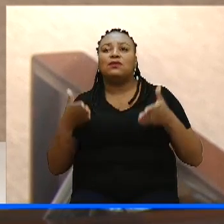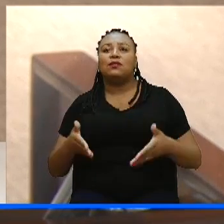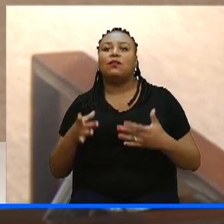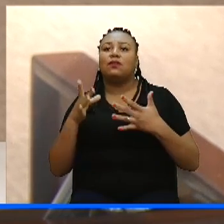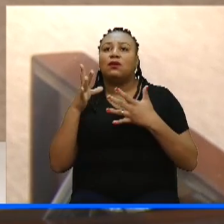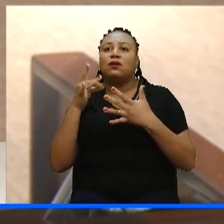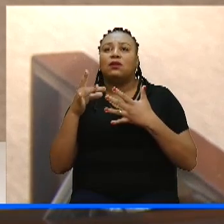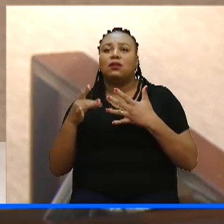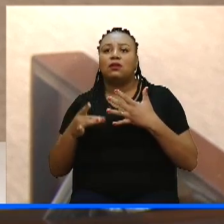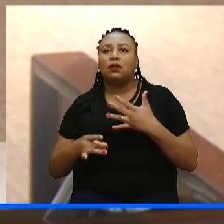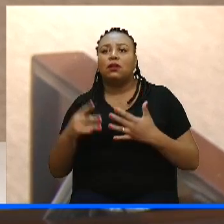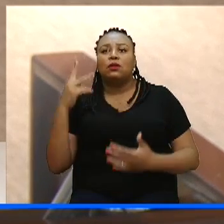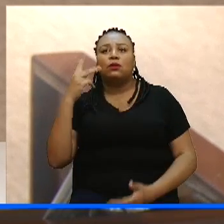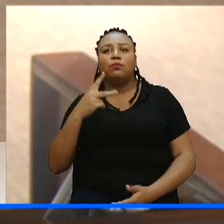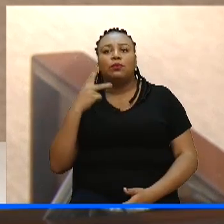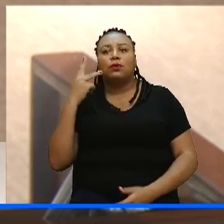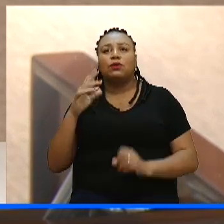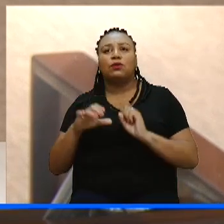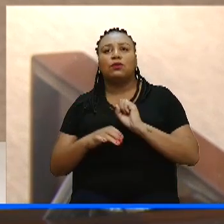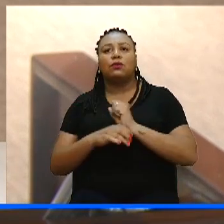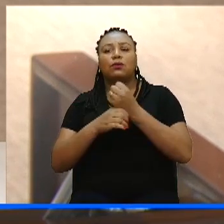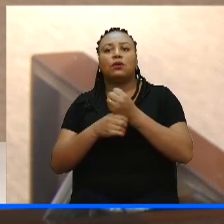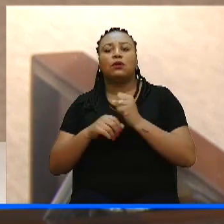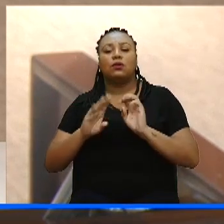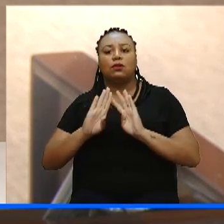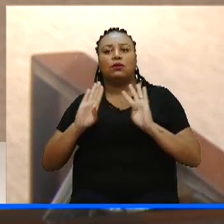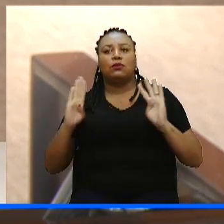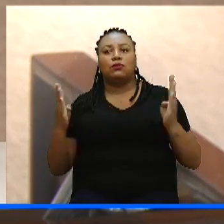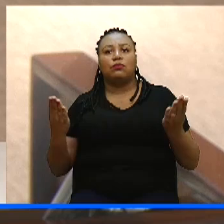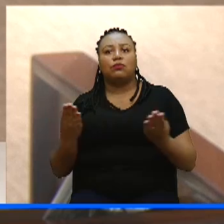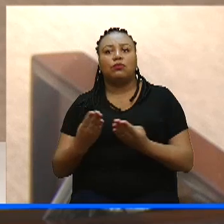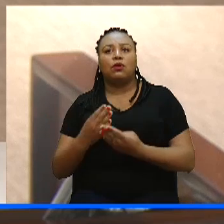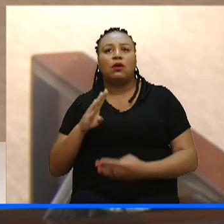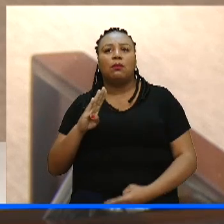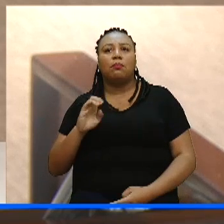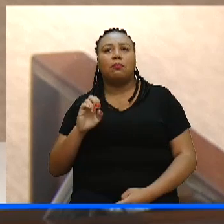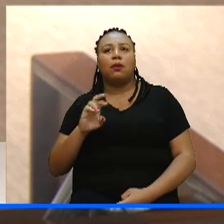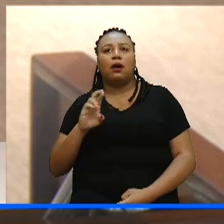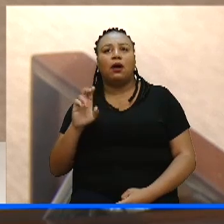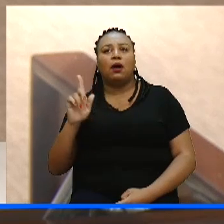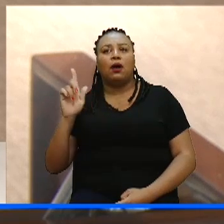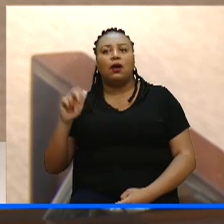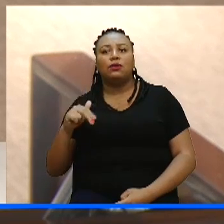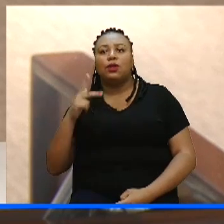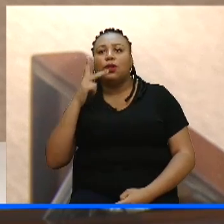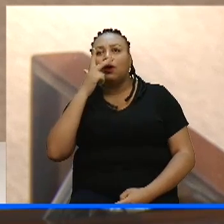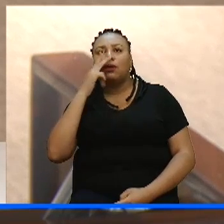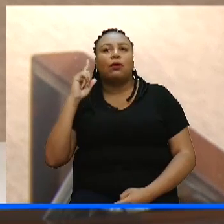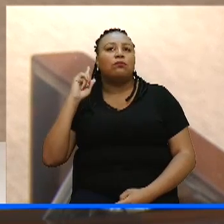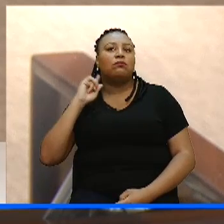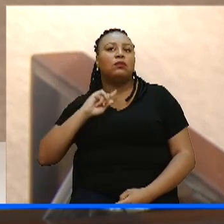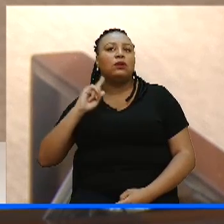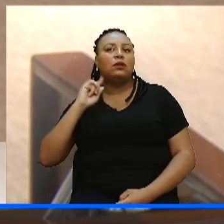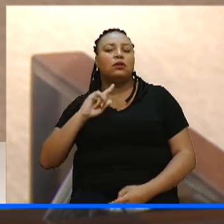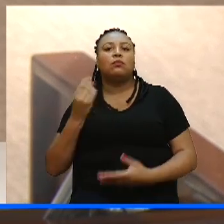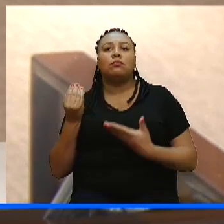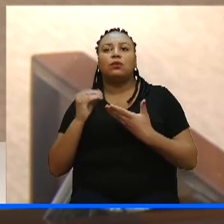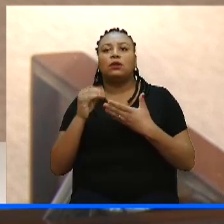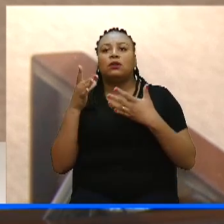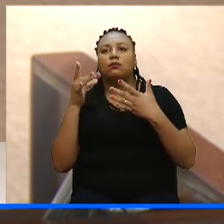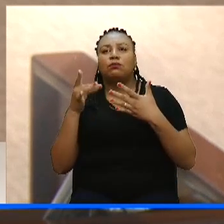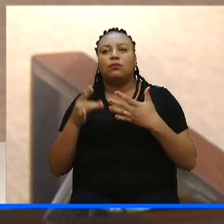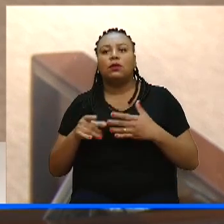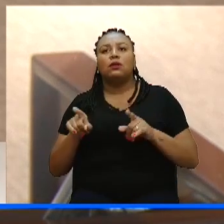a política estadual de segurança de barragens a exemplo do estado de minas gerais considerando as especificidades as